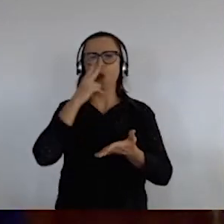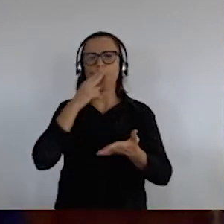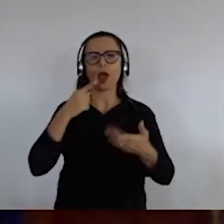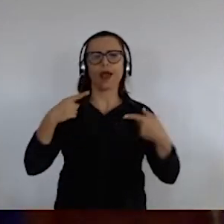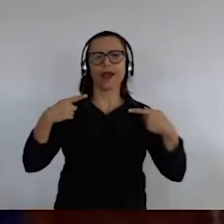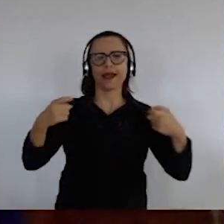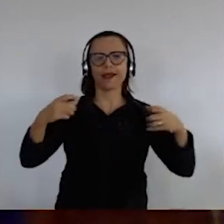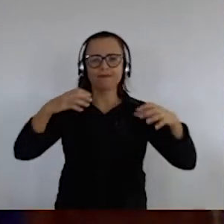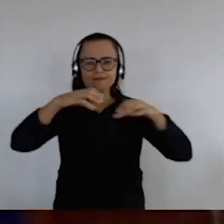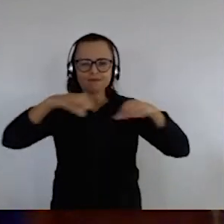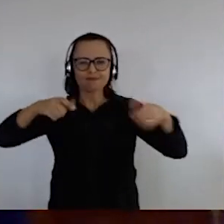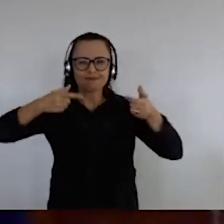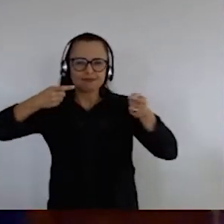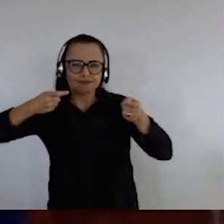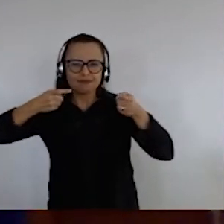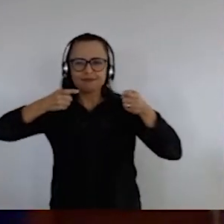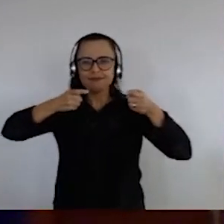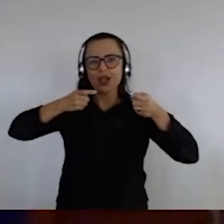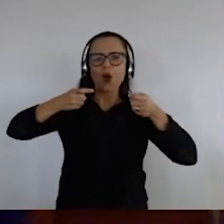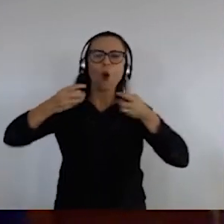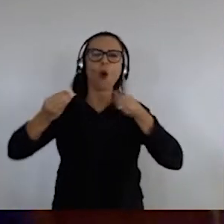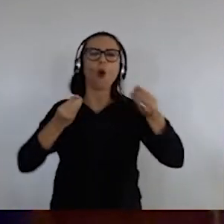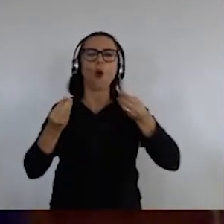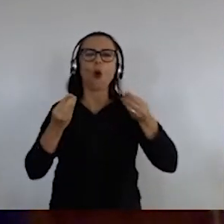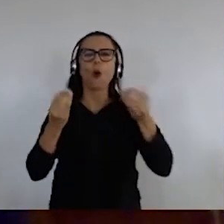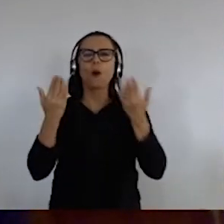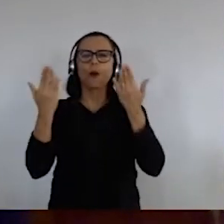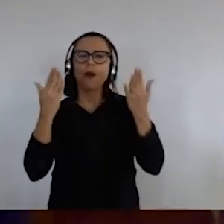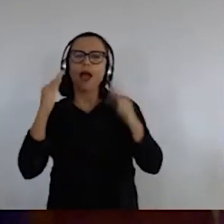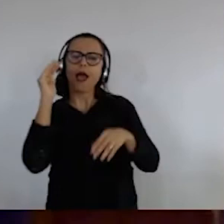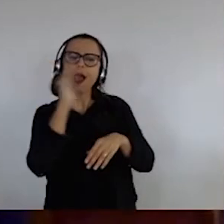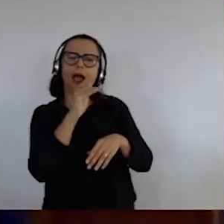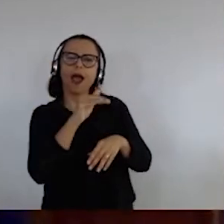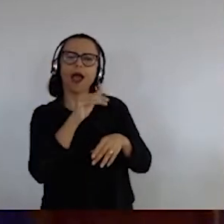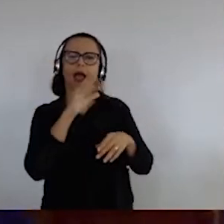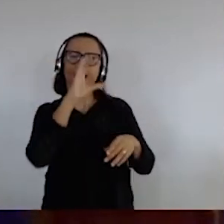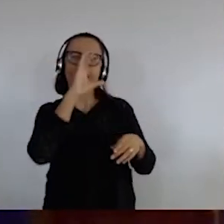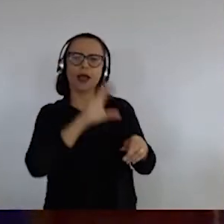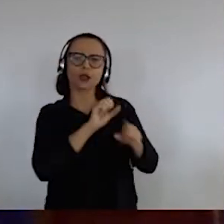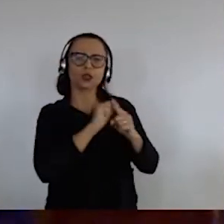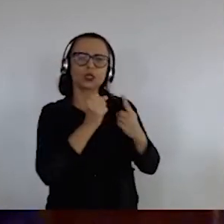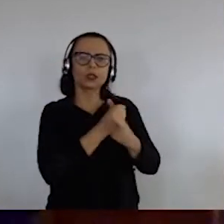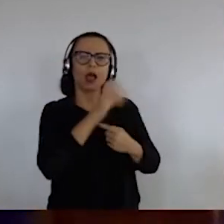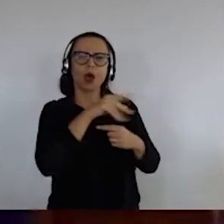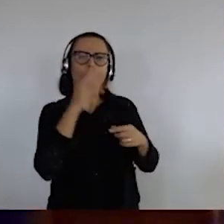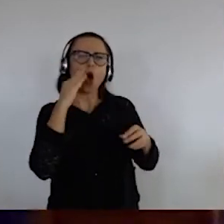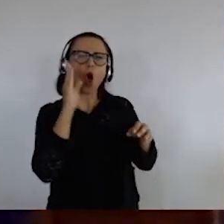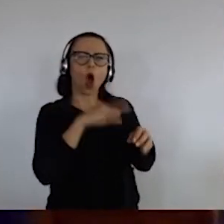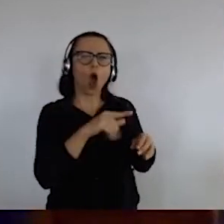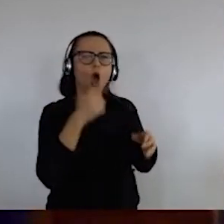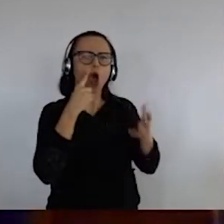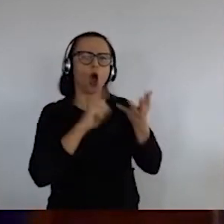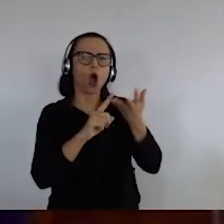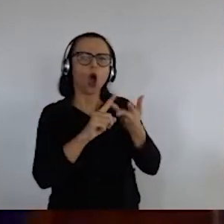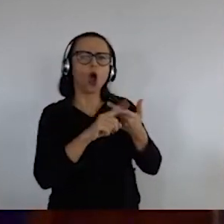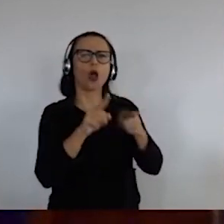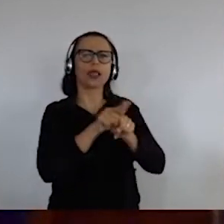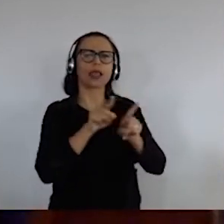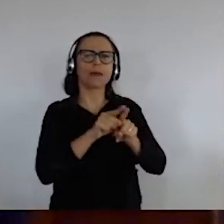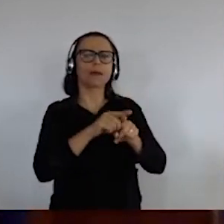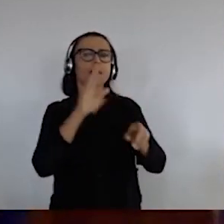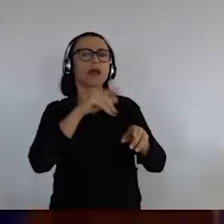da cidadania, a alertá-la dos perigos e a orientá-la com relação ao respeito